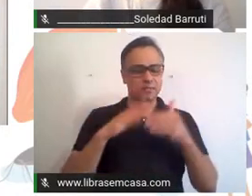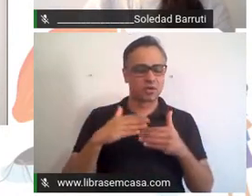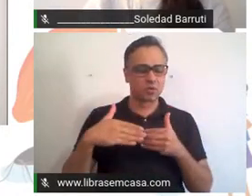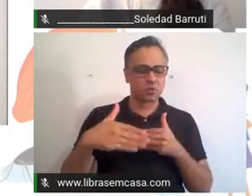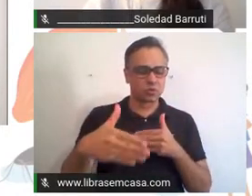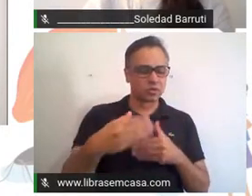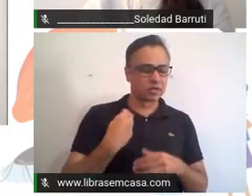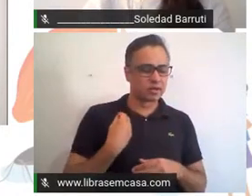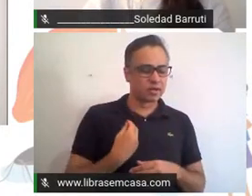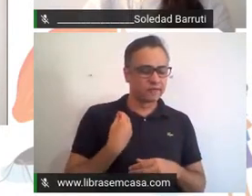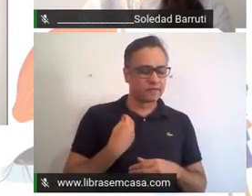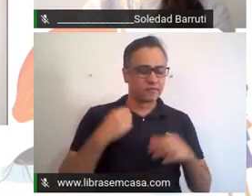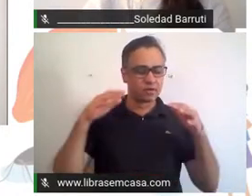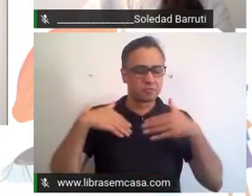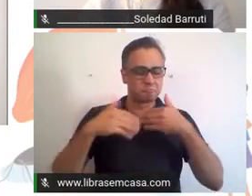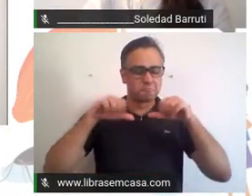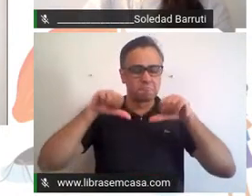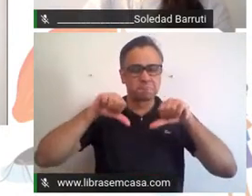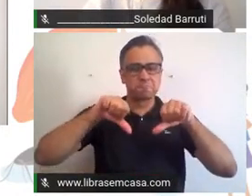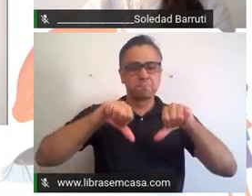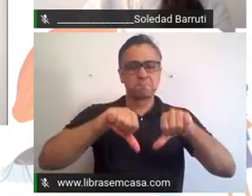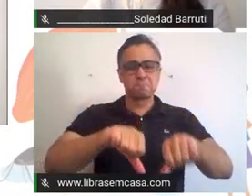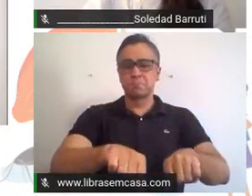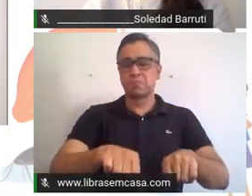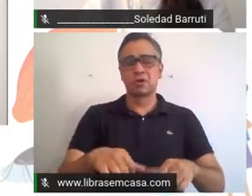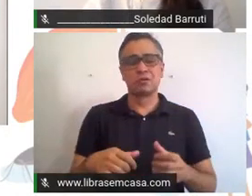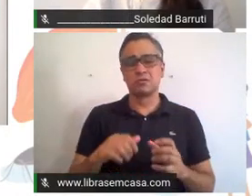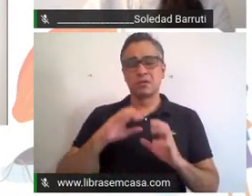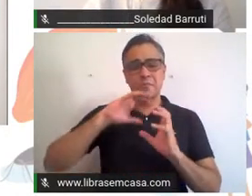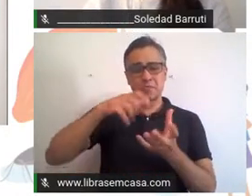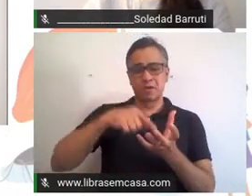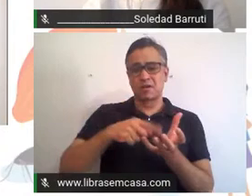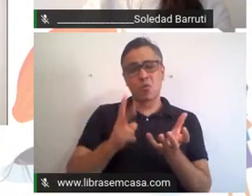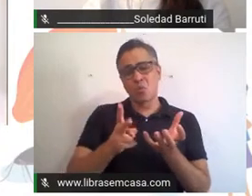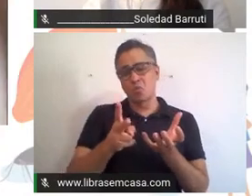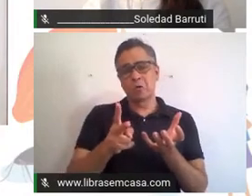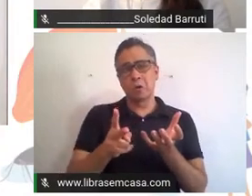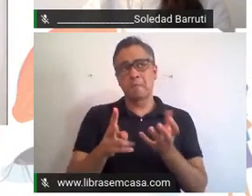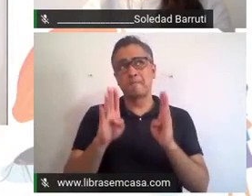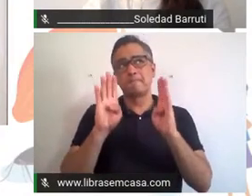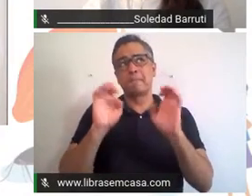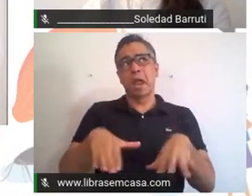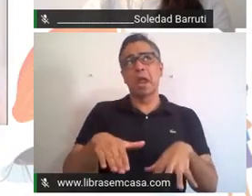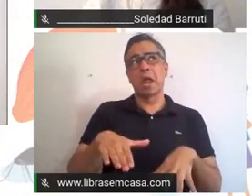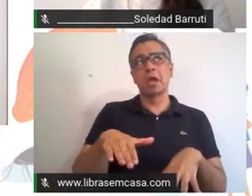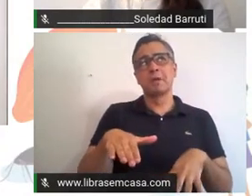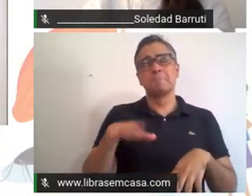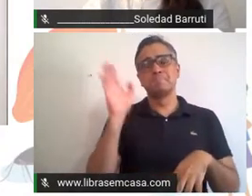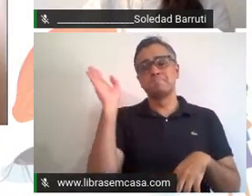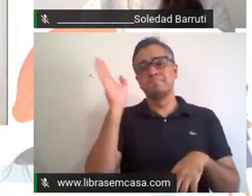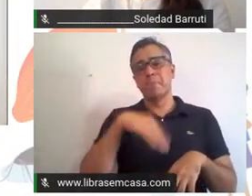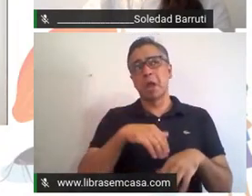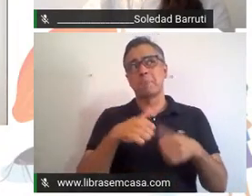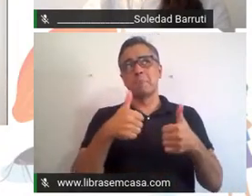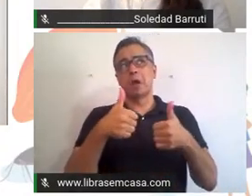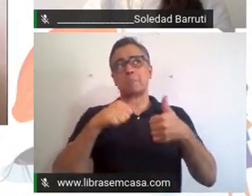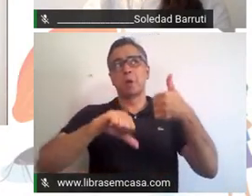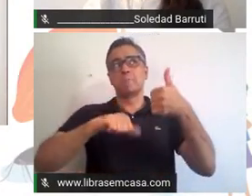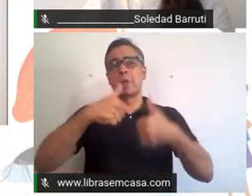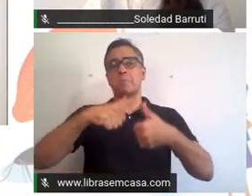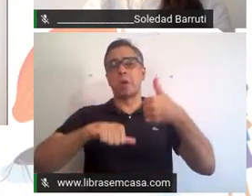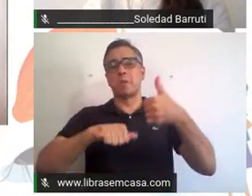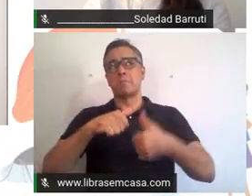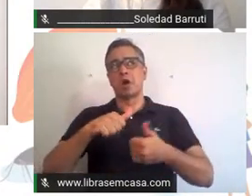piora, como ela está em risco, né? O planeta vai continuar, bem ou mal, destruído em fogo, em água,